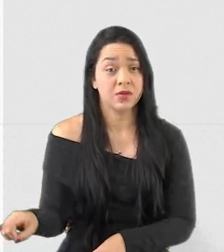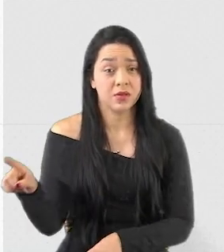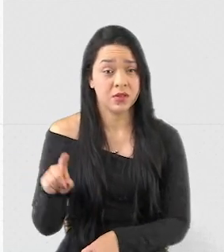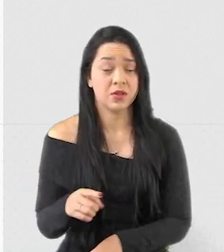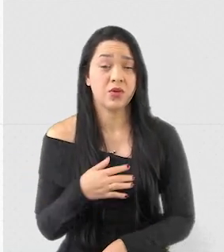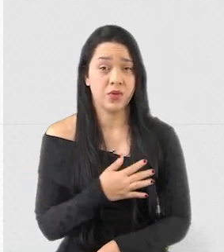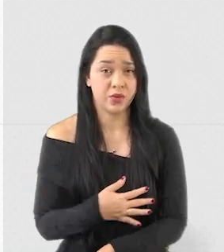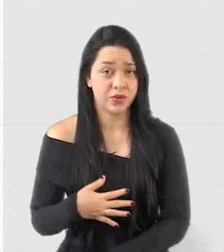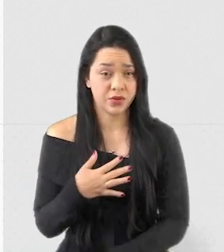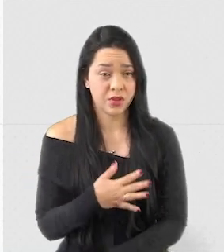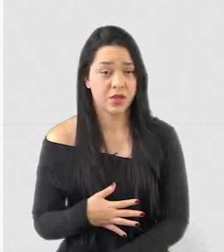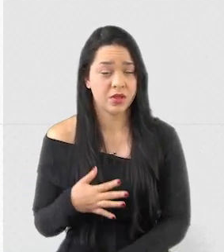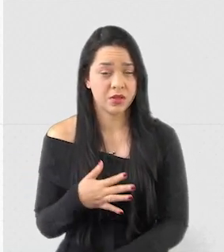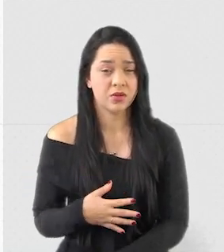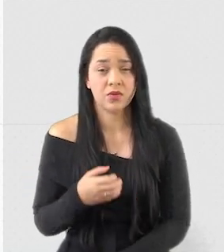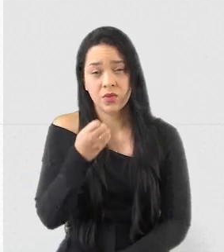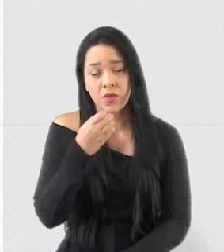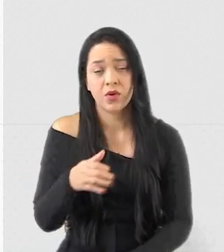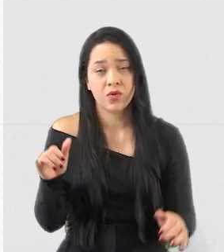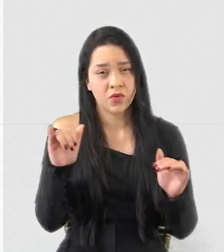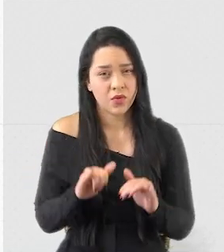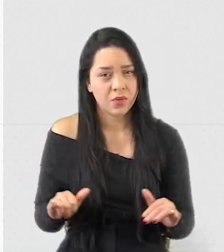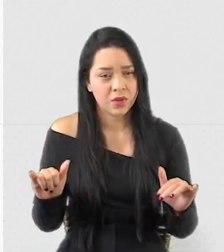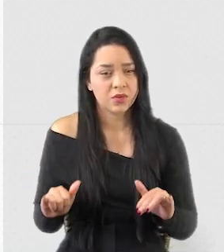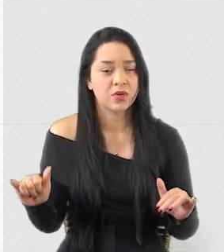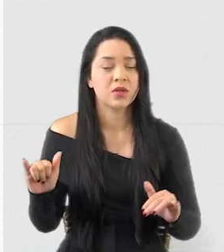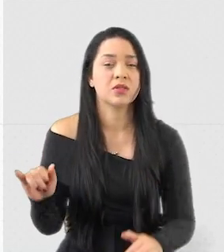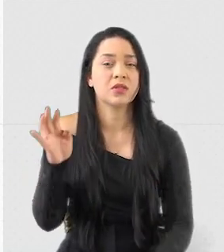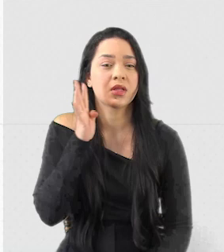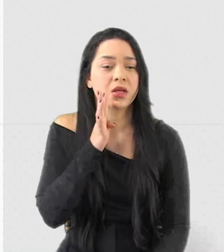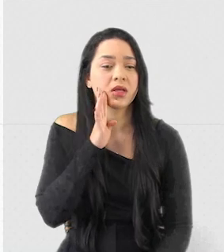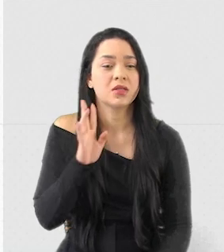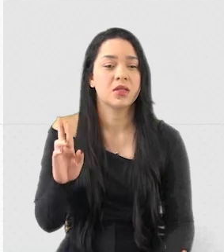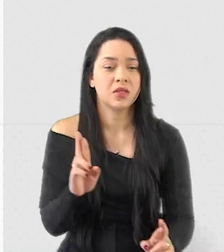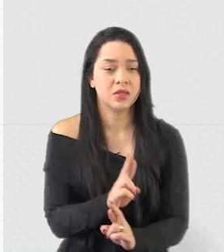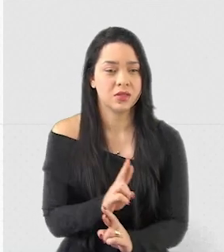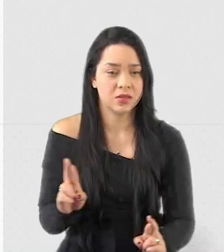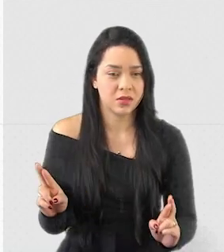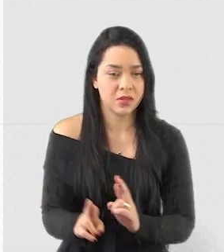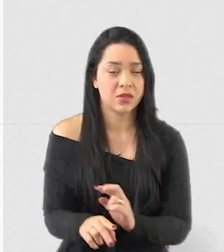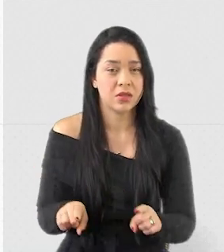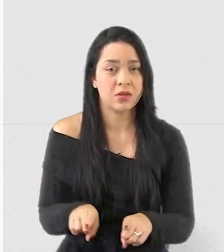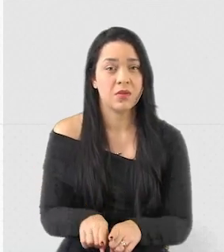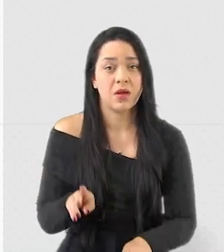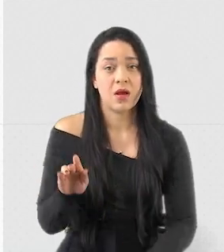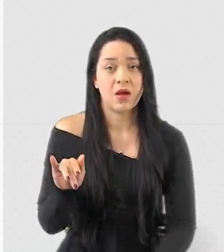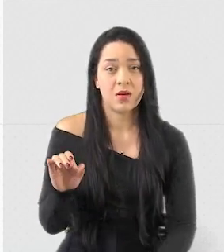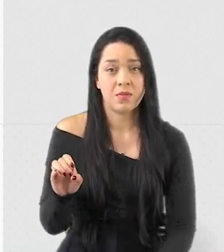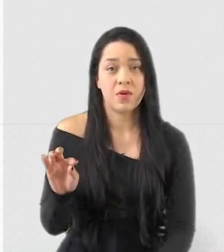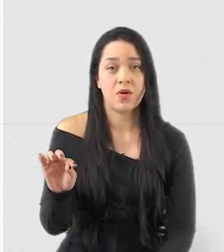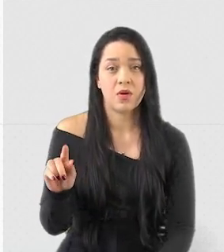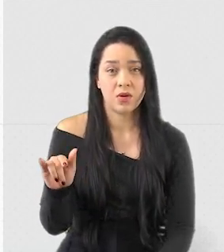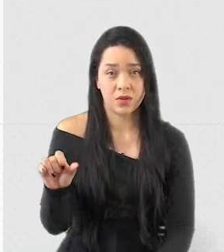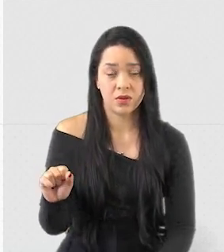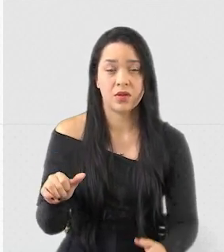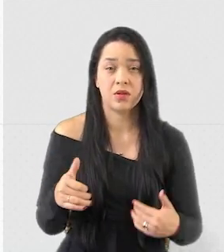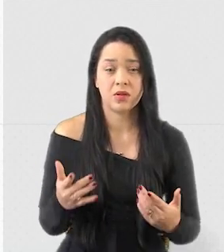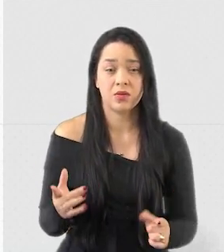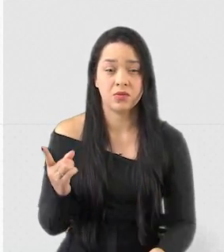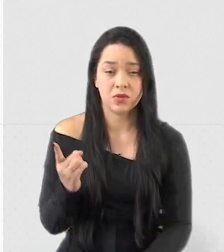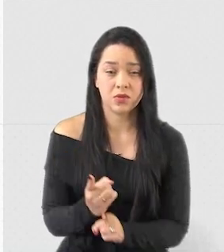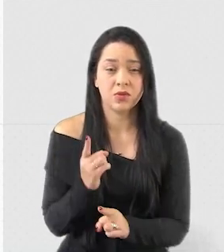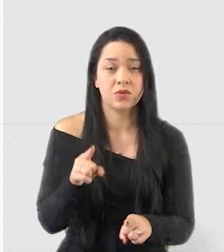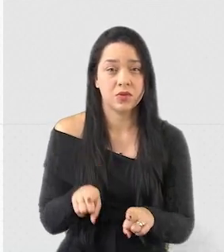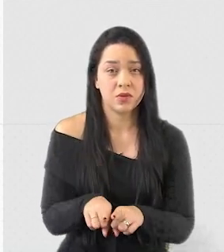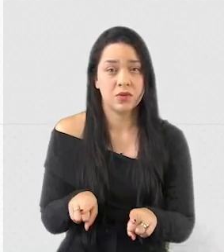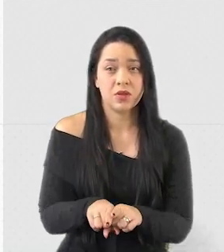tenham gostado. Foram informações bem legais que estão relacionadas também com as biotécnicas, né? Então, a gente hoje descobriu e